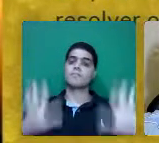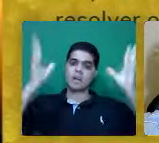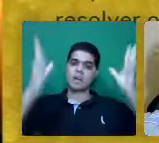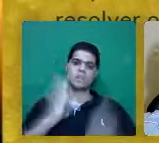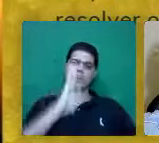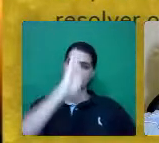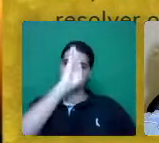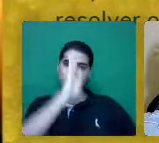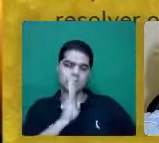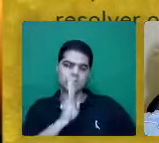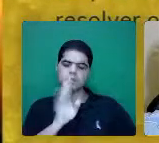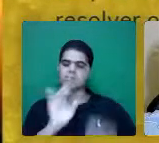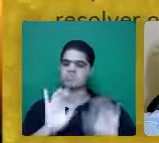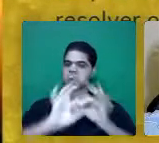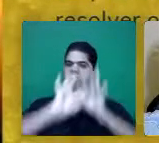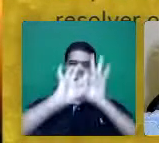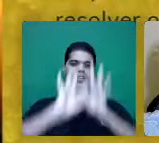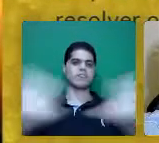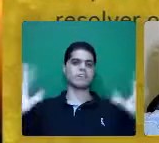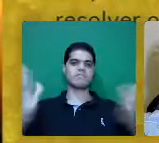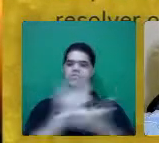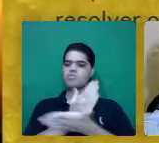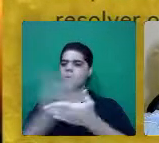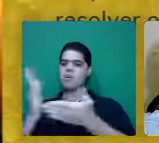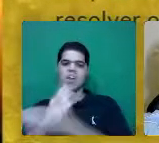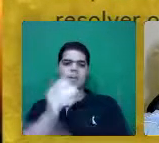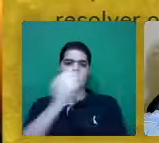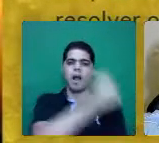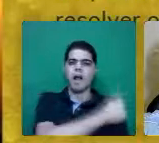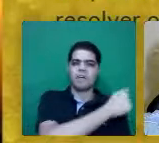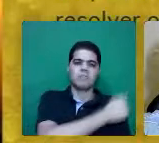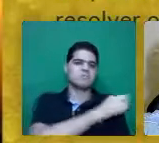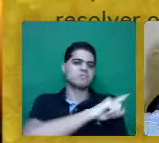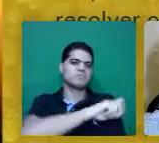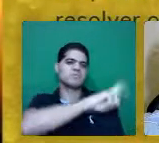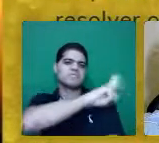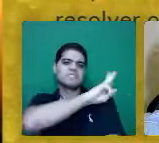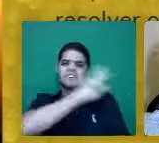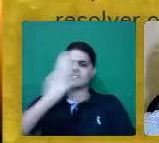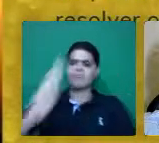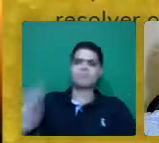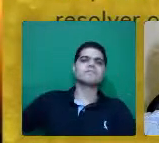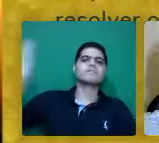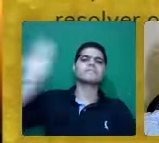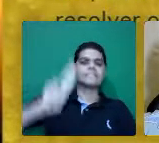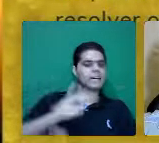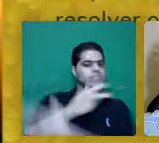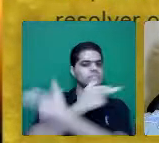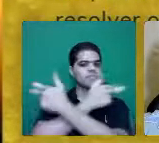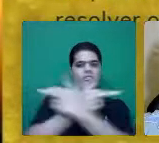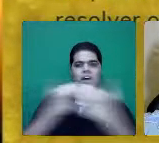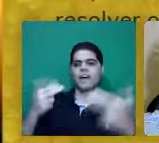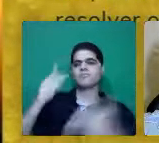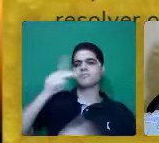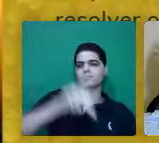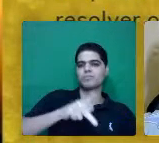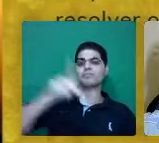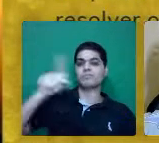um pode se inscrever. Então, a gente tem alunos do ensino médio, da universidade, a gente tem professores também,